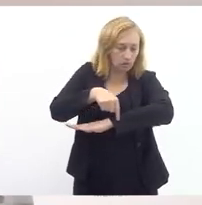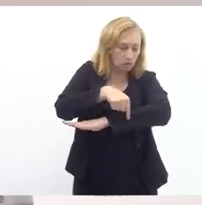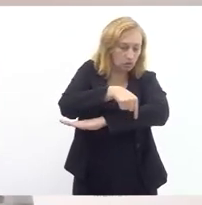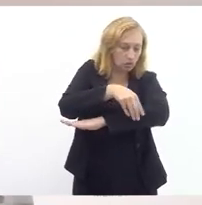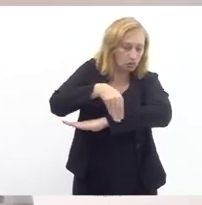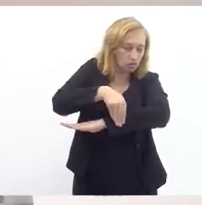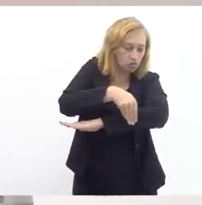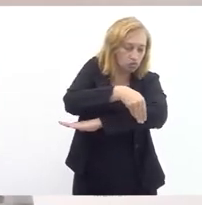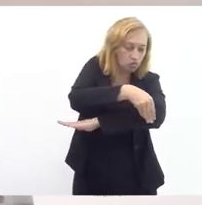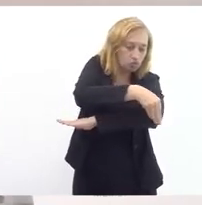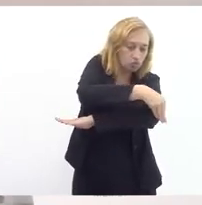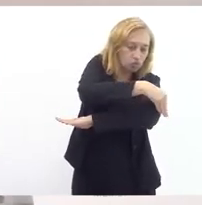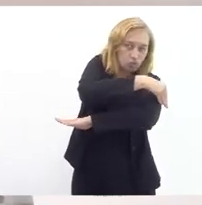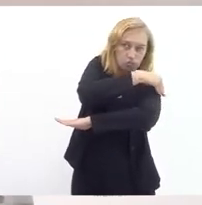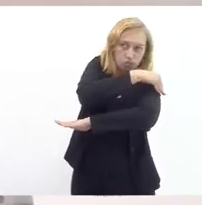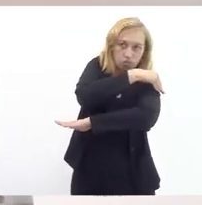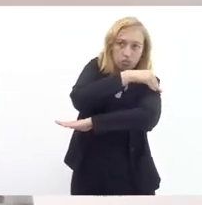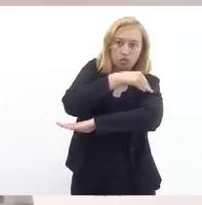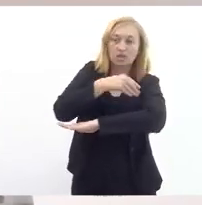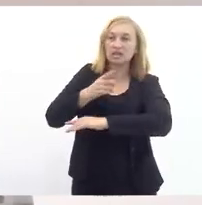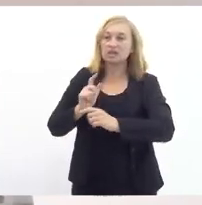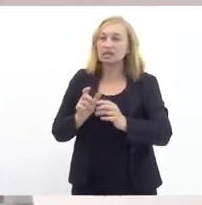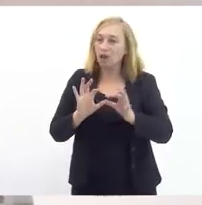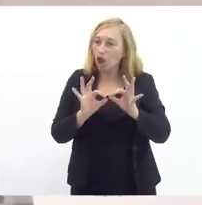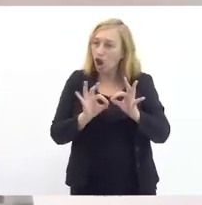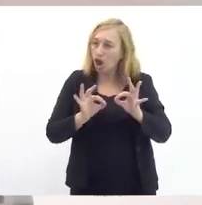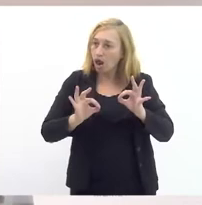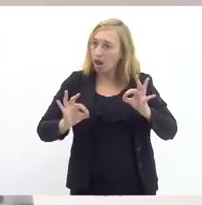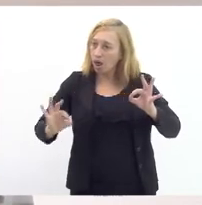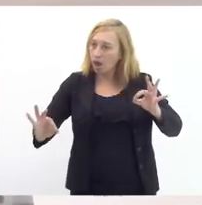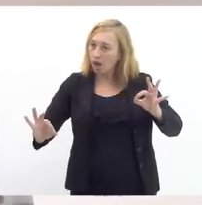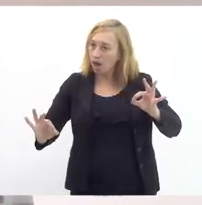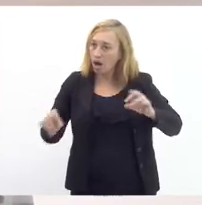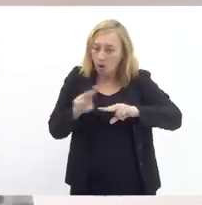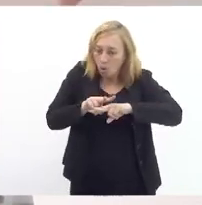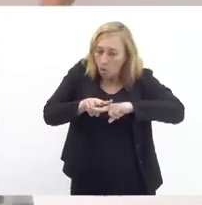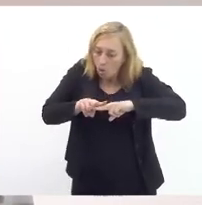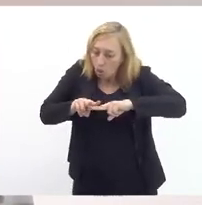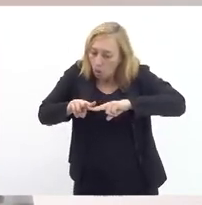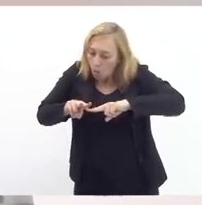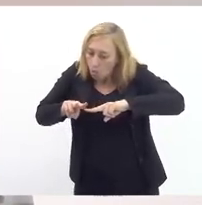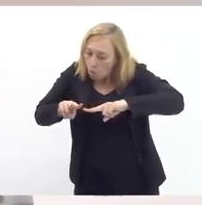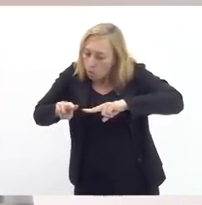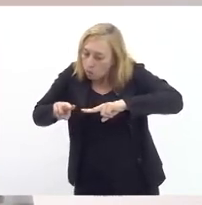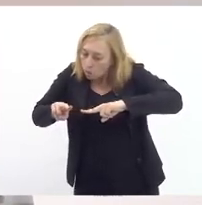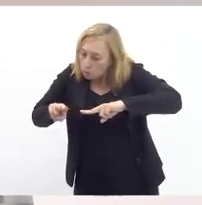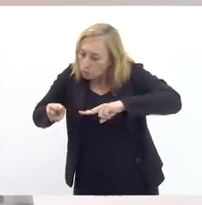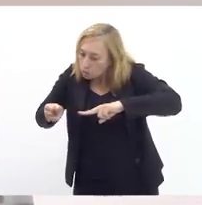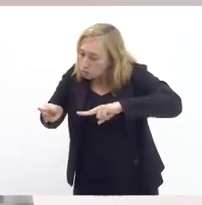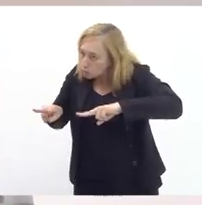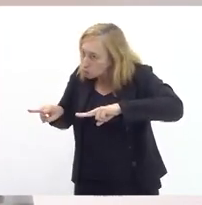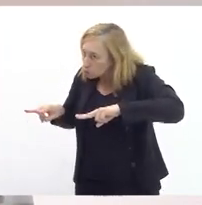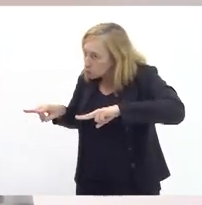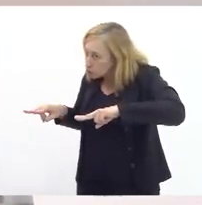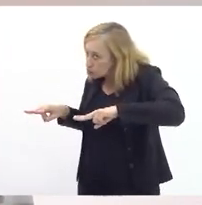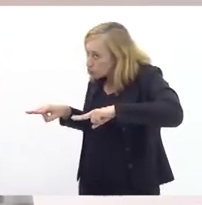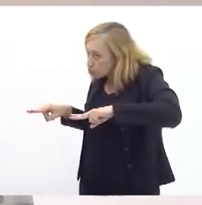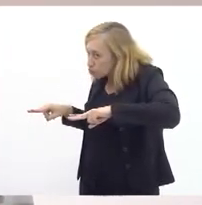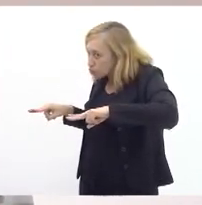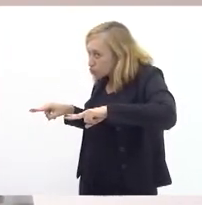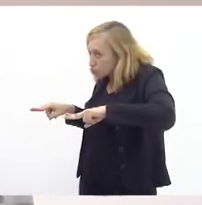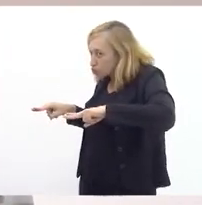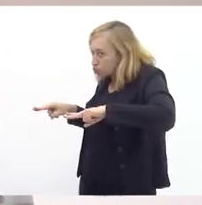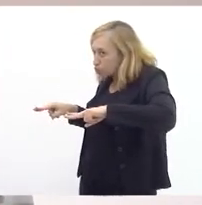tangência, os raios são sempre muito longos de ferrovia, a gente aprendeu isso. Então, em geral, tem um desenvolvimento de